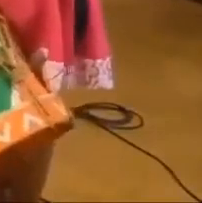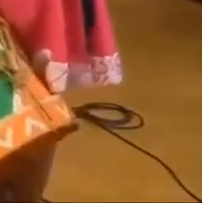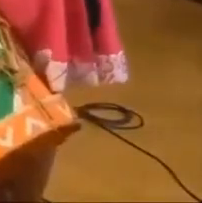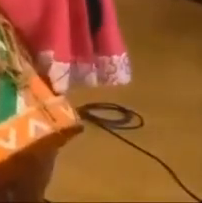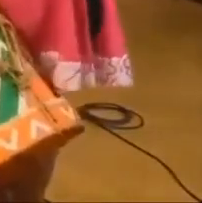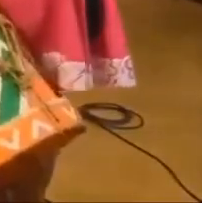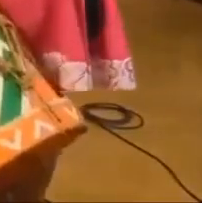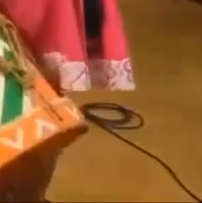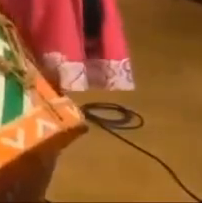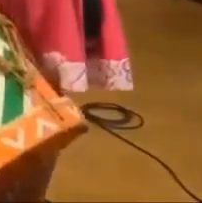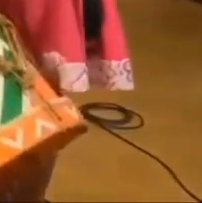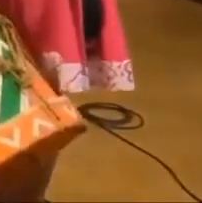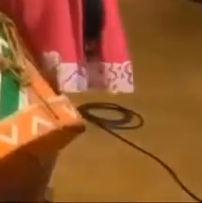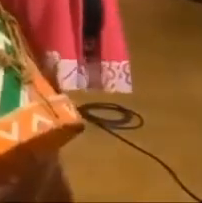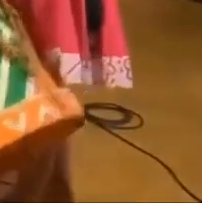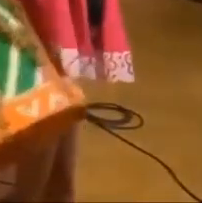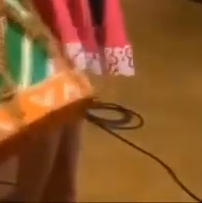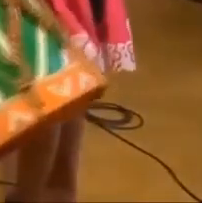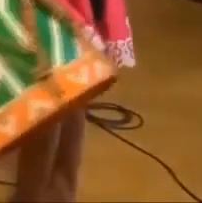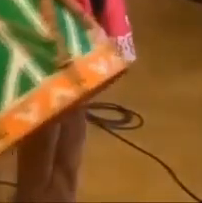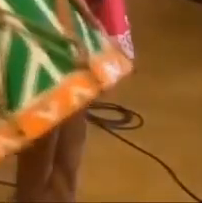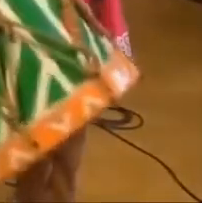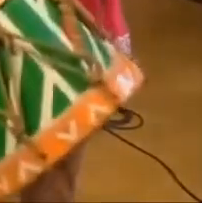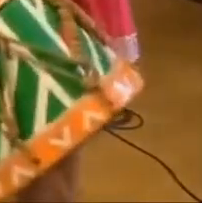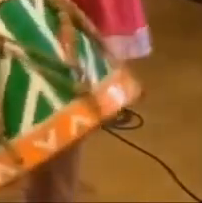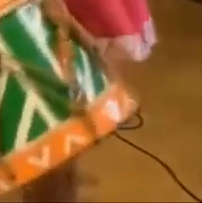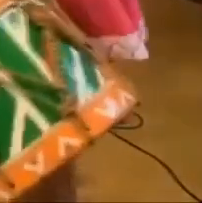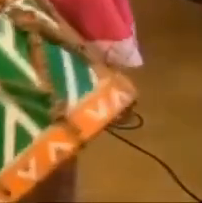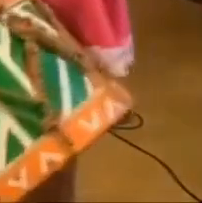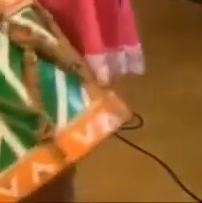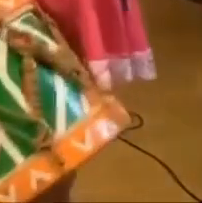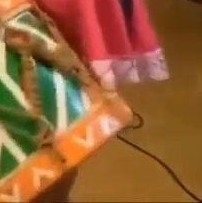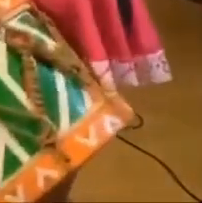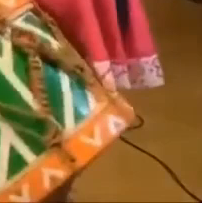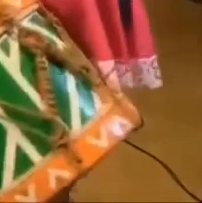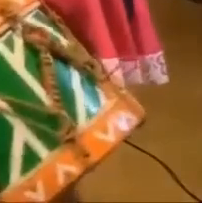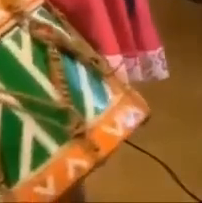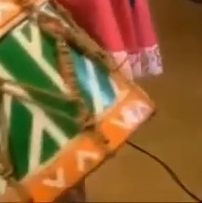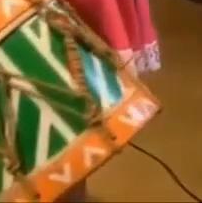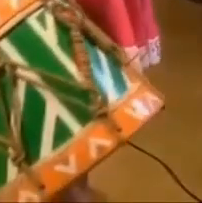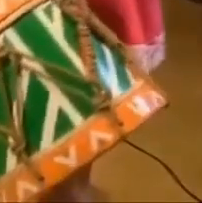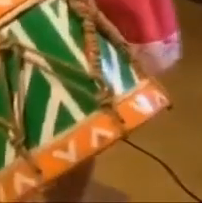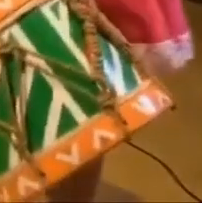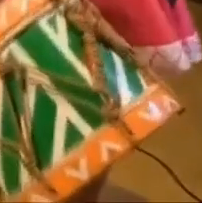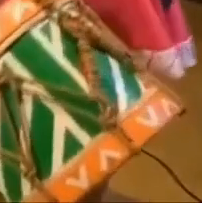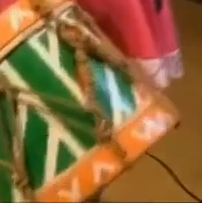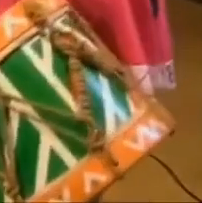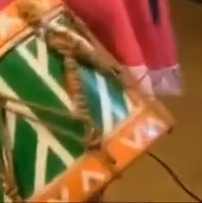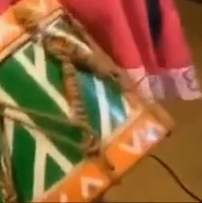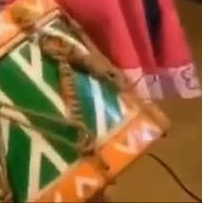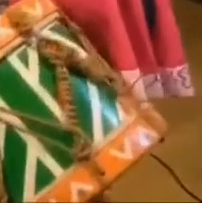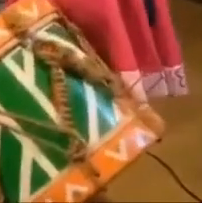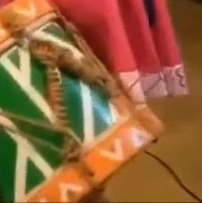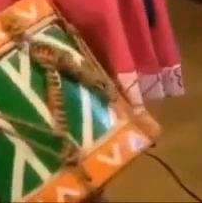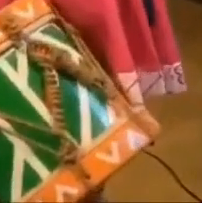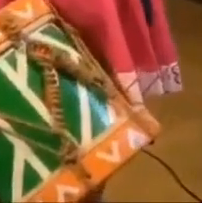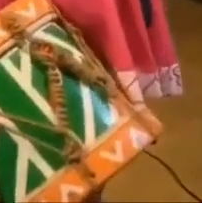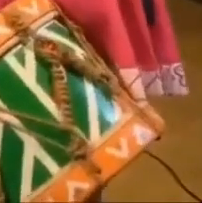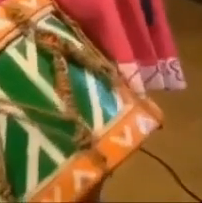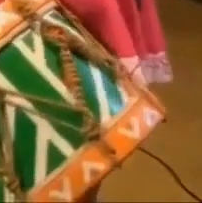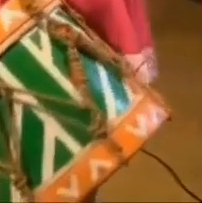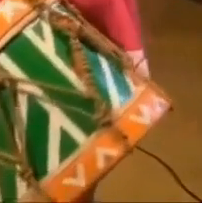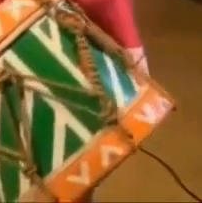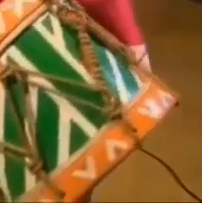Queria agradecer muito, apresentar aqui rapidamente nossas batuqueiras, Thaís, Ayumi, Pandora, Tamires,